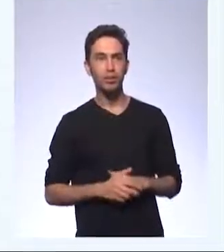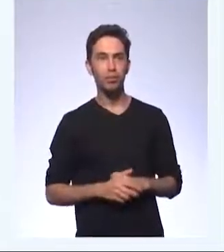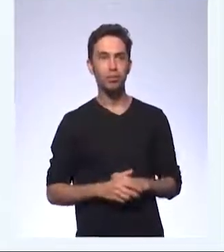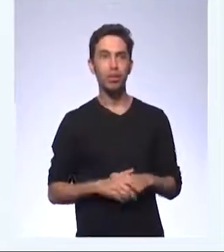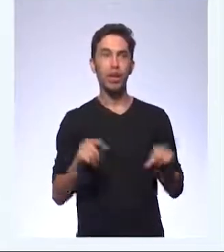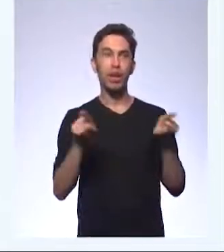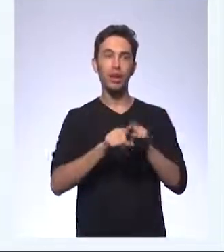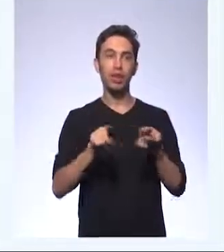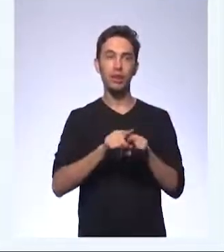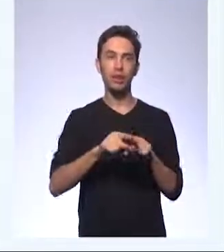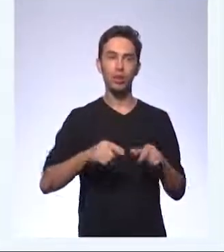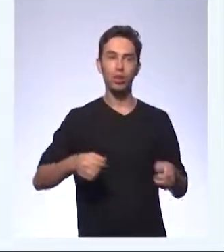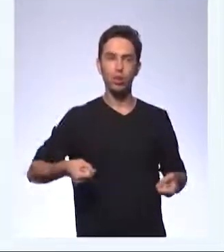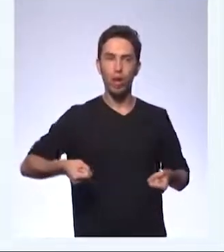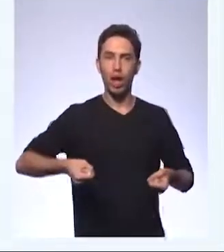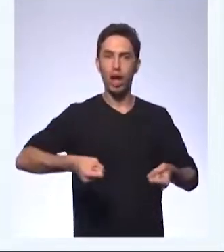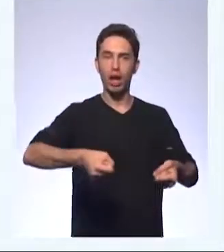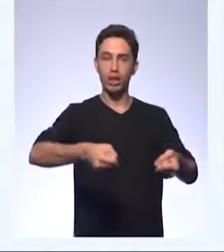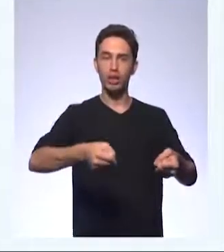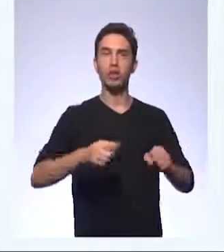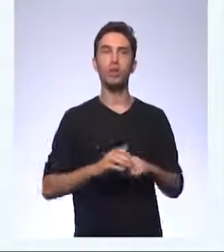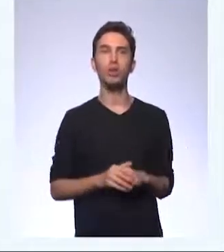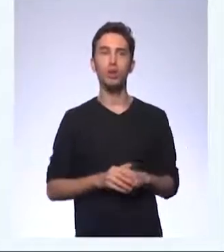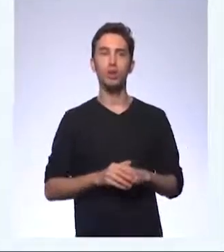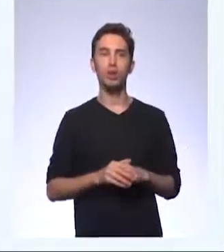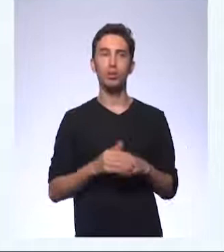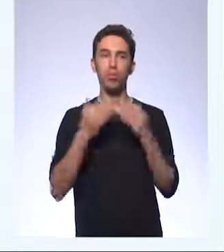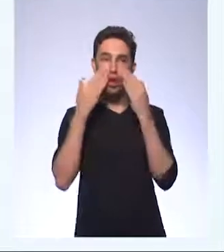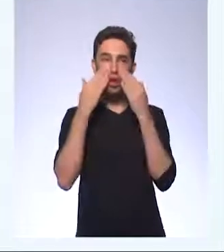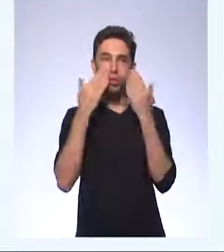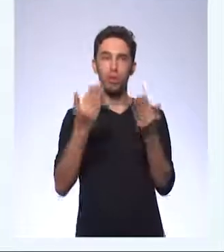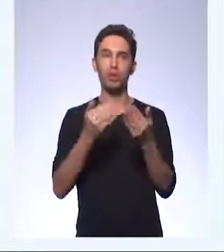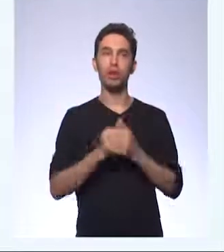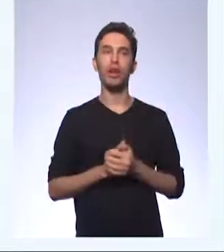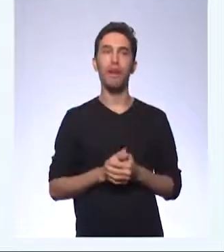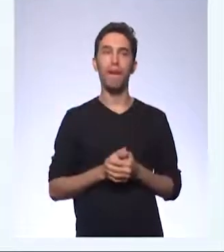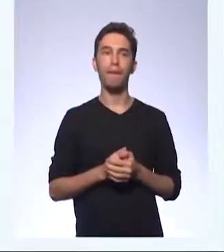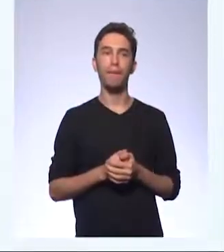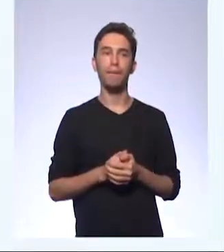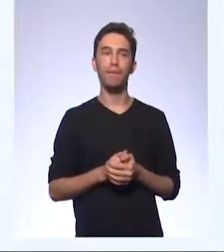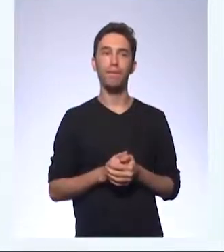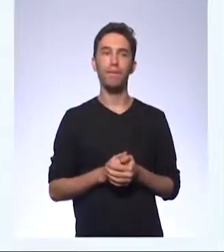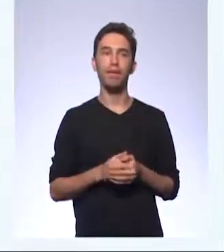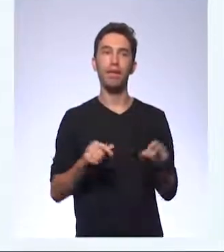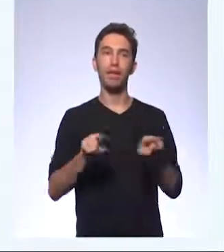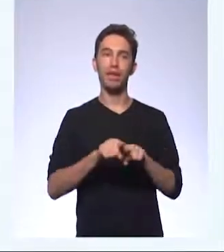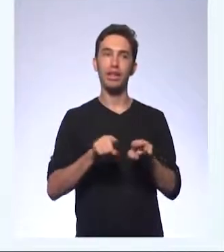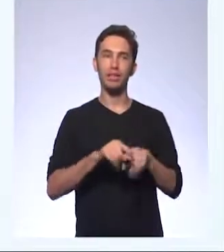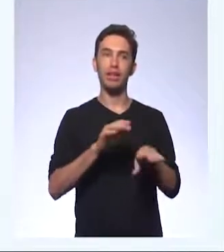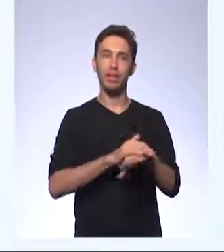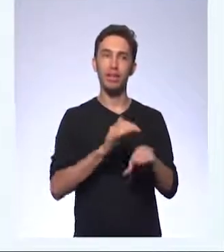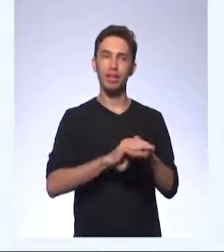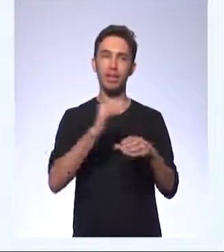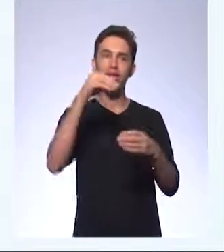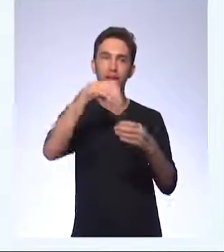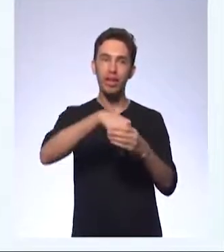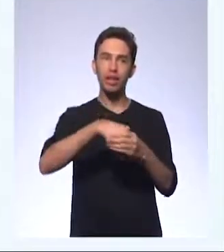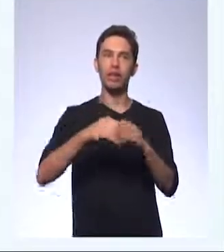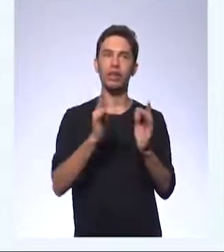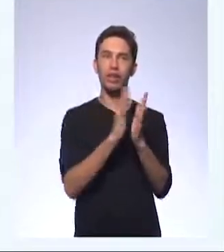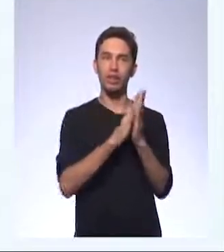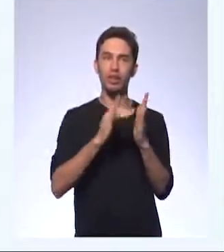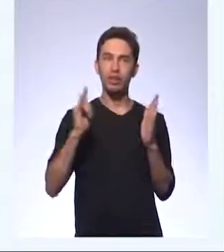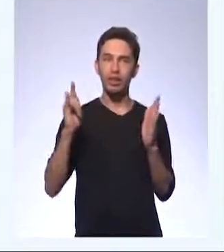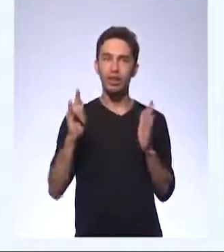Eu fiz um carrinho aqui para demonstrar que eles também faziam aqui dentro.